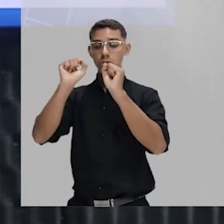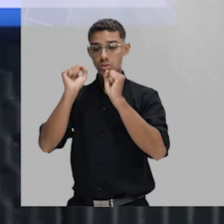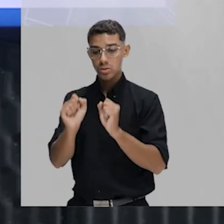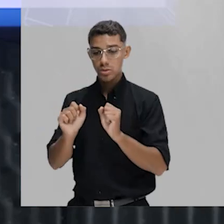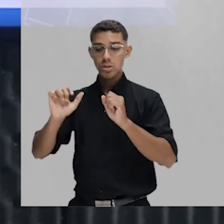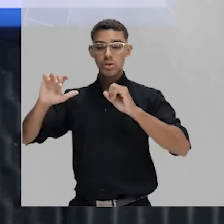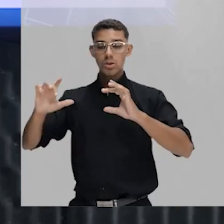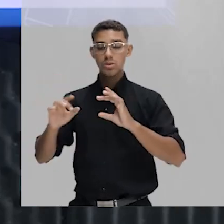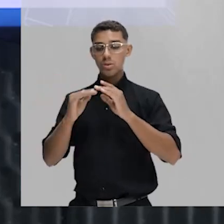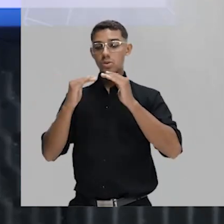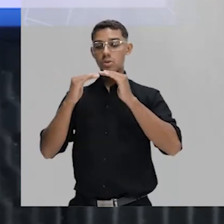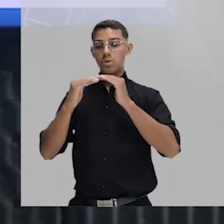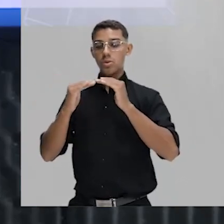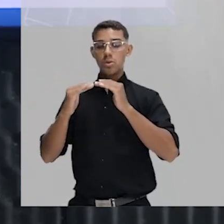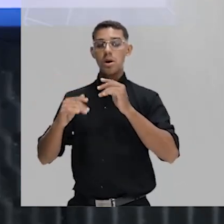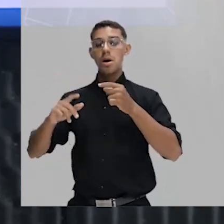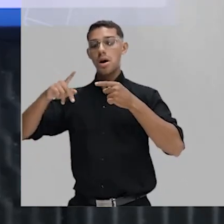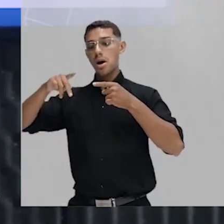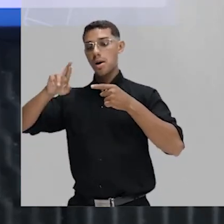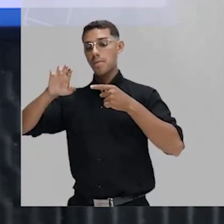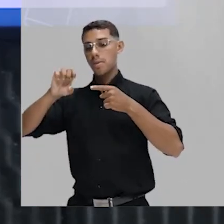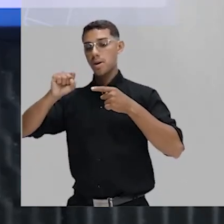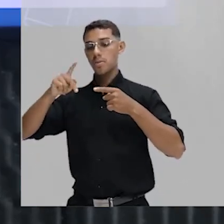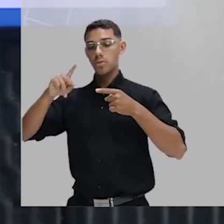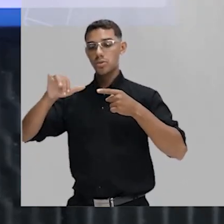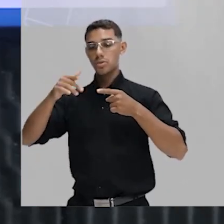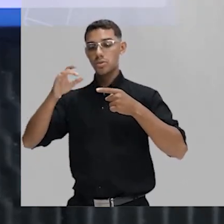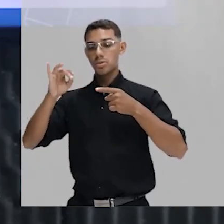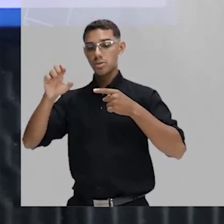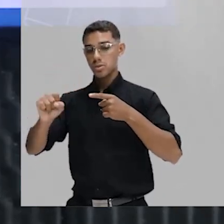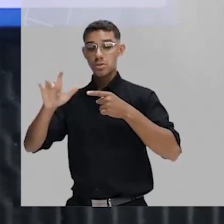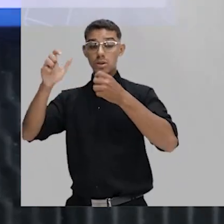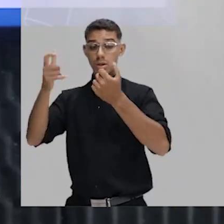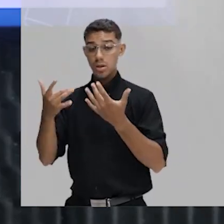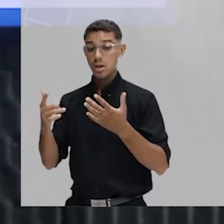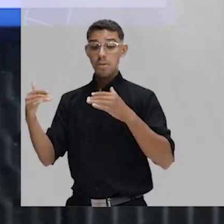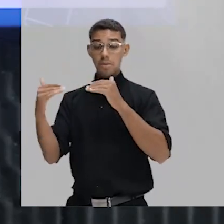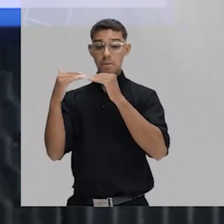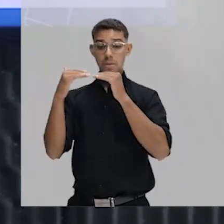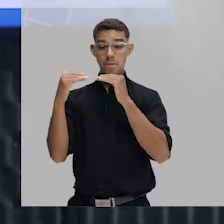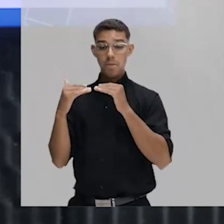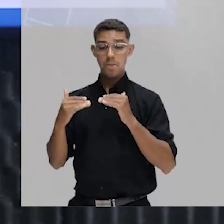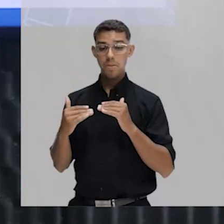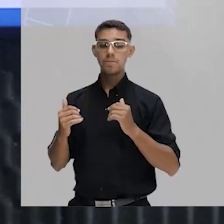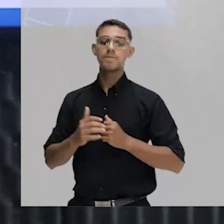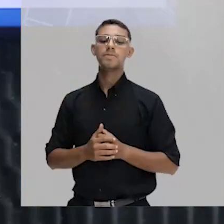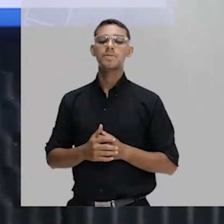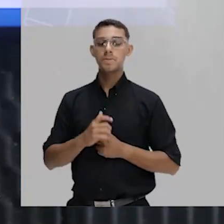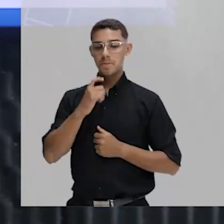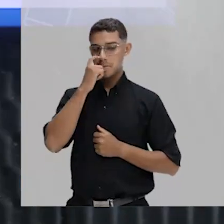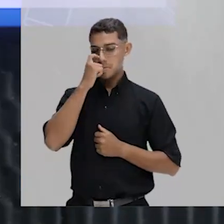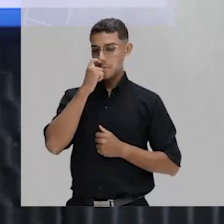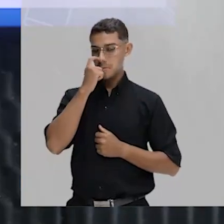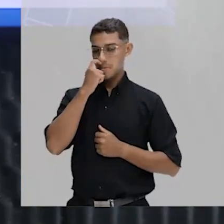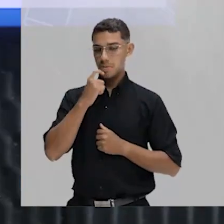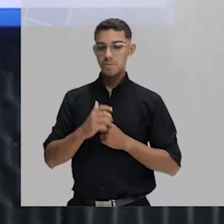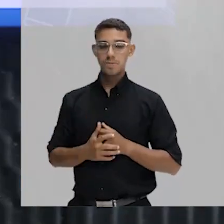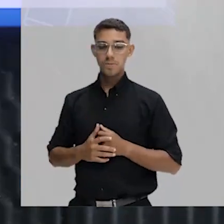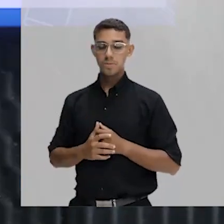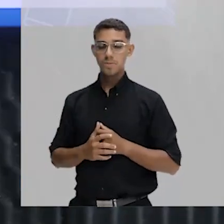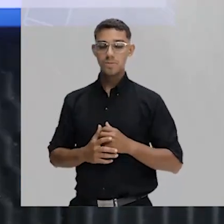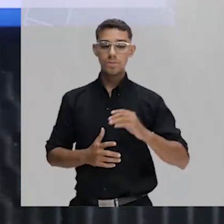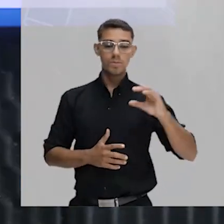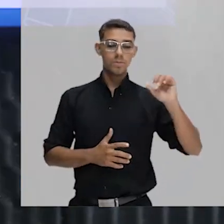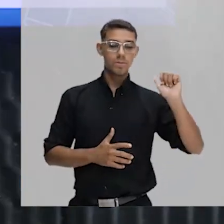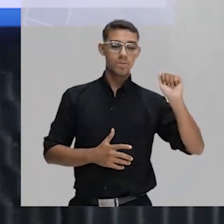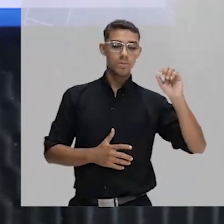vocês tiverem artigo com preposição, nós vamos ter essas combinações aí, né? Essas contrações, né? Ao, né?